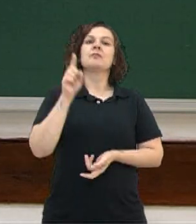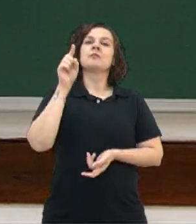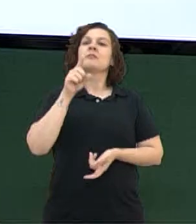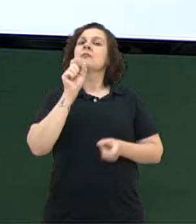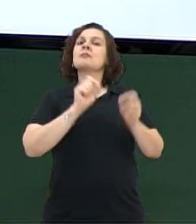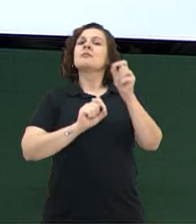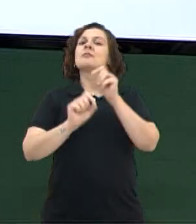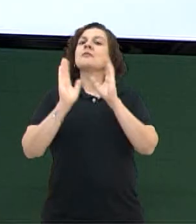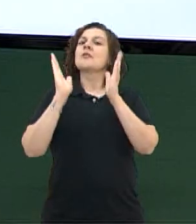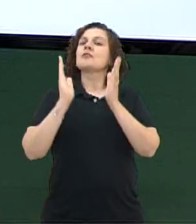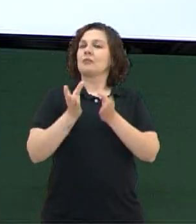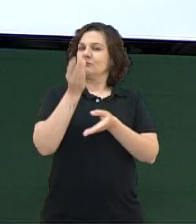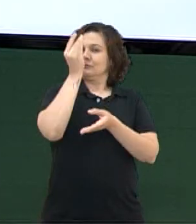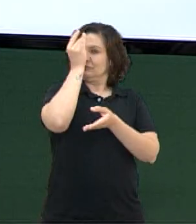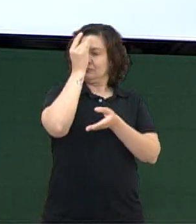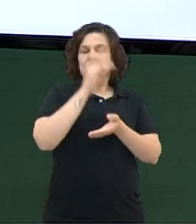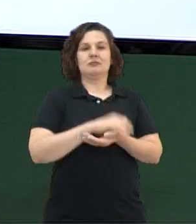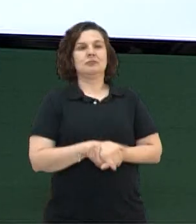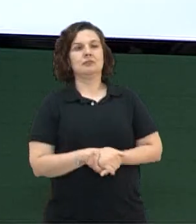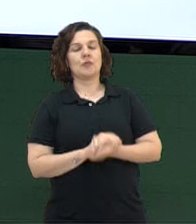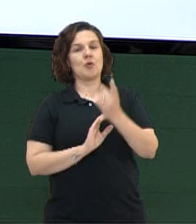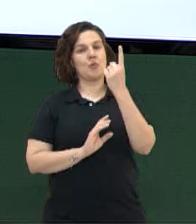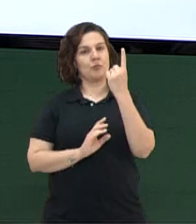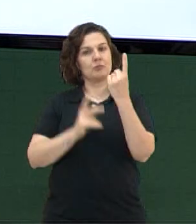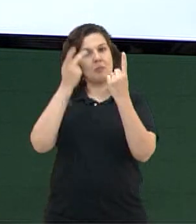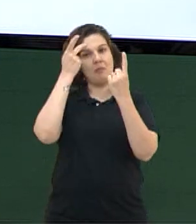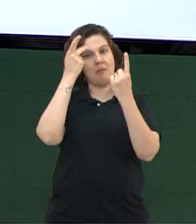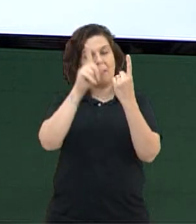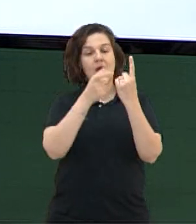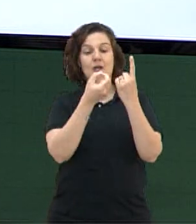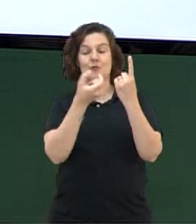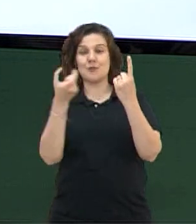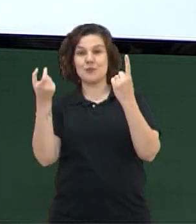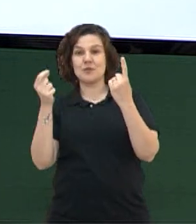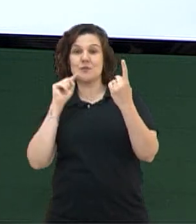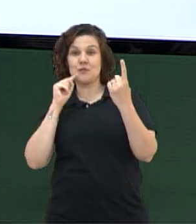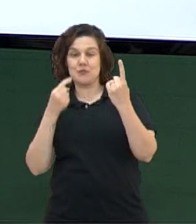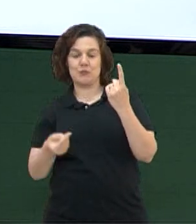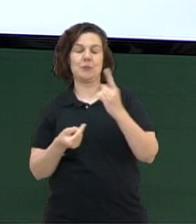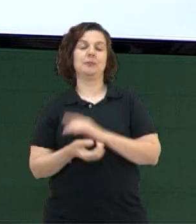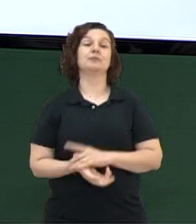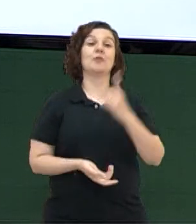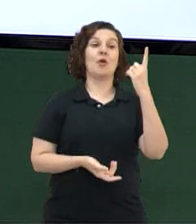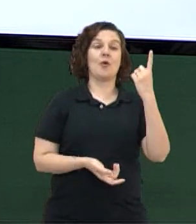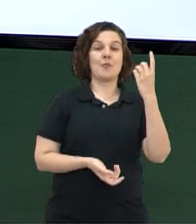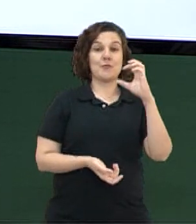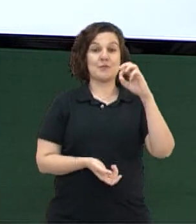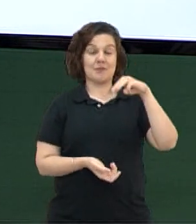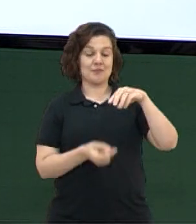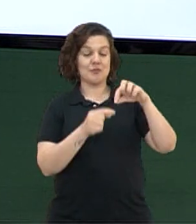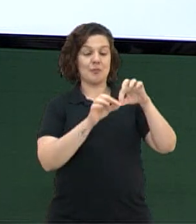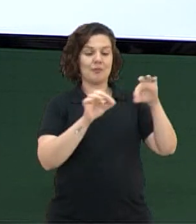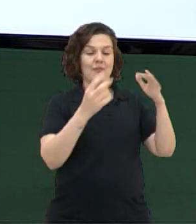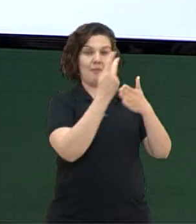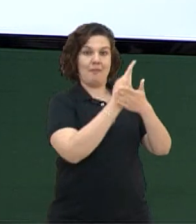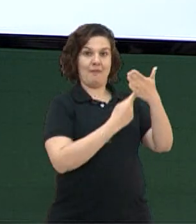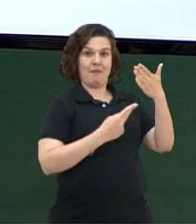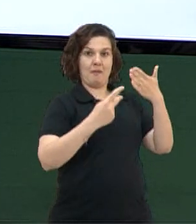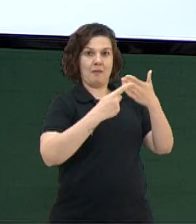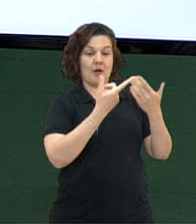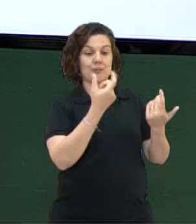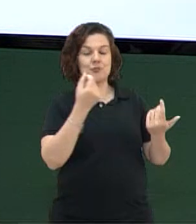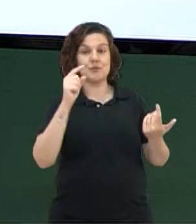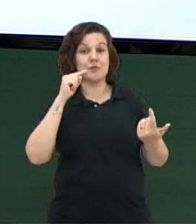a gente já percebeu? Ó? 1 para 200 mil, 1 centímetro no mapa, 200 mil centímetros na realidade. Mas eu